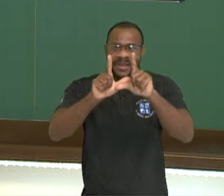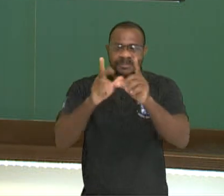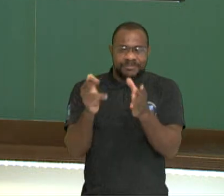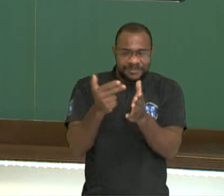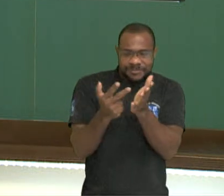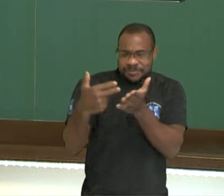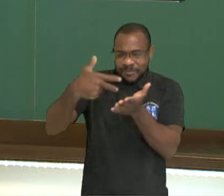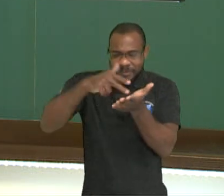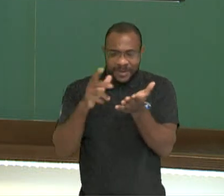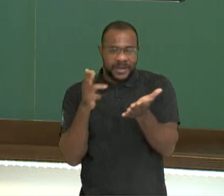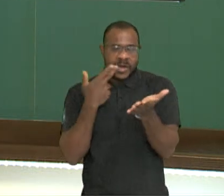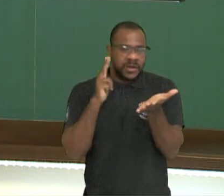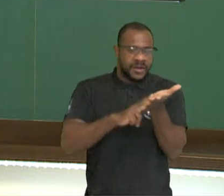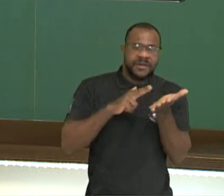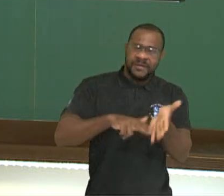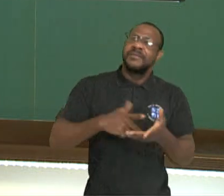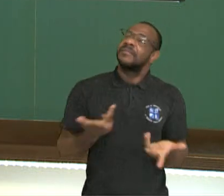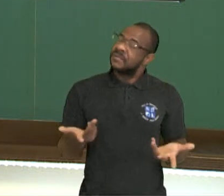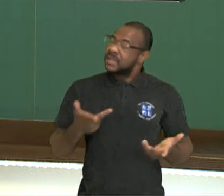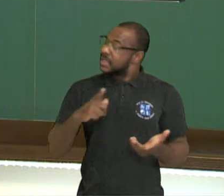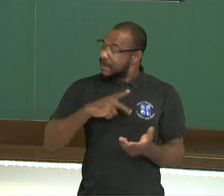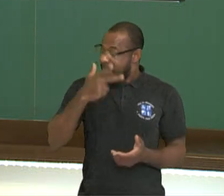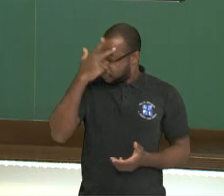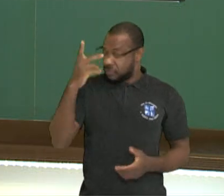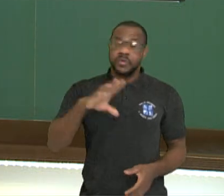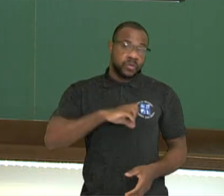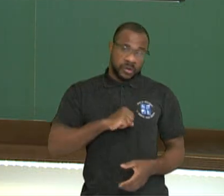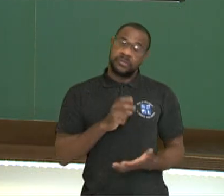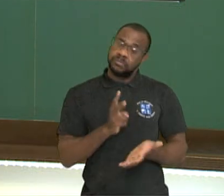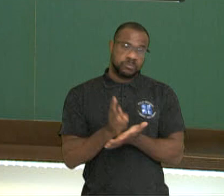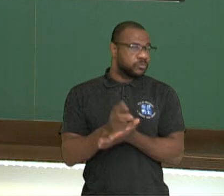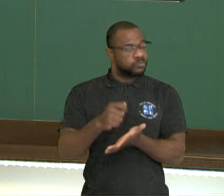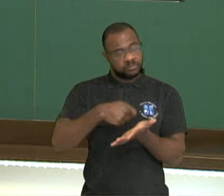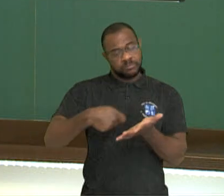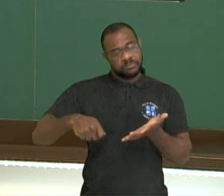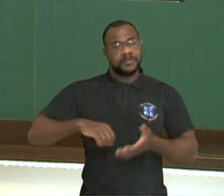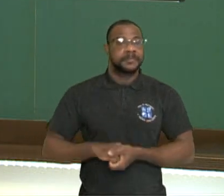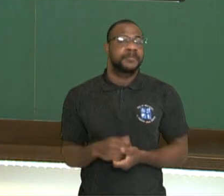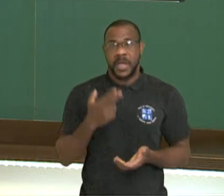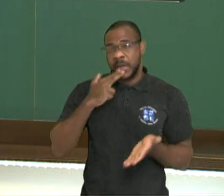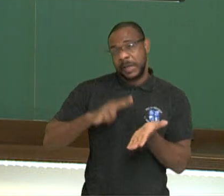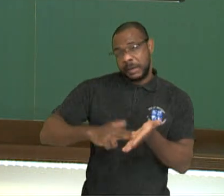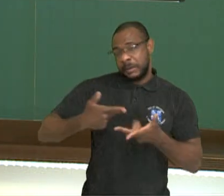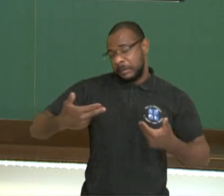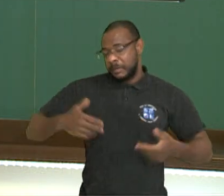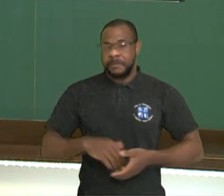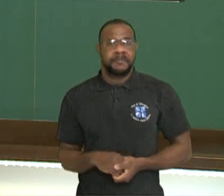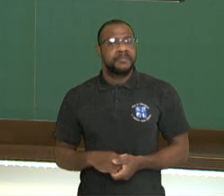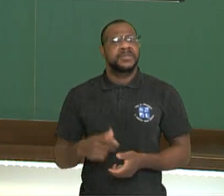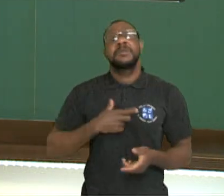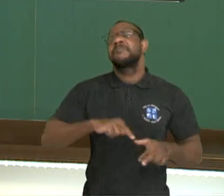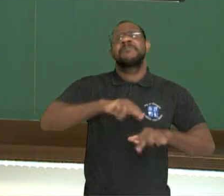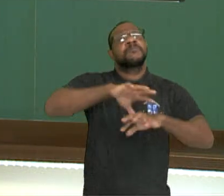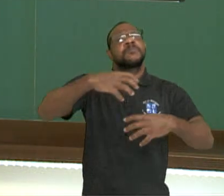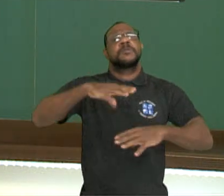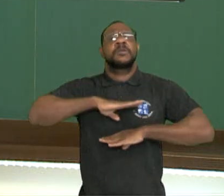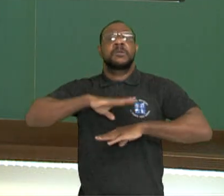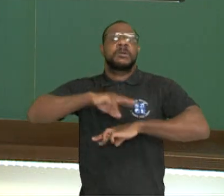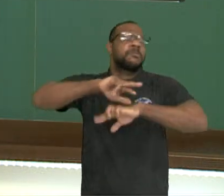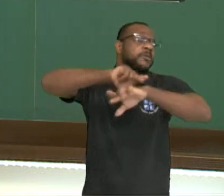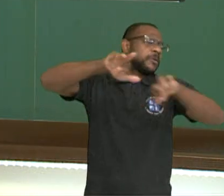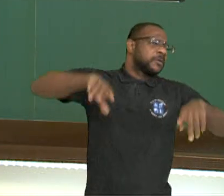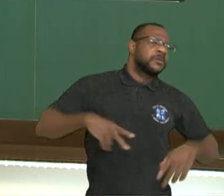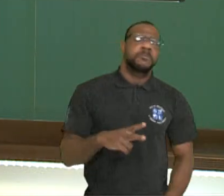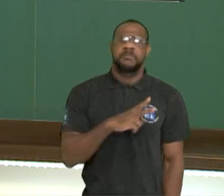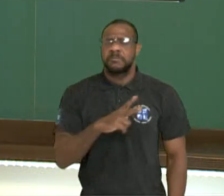então há ainda uma magia em torno da carta. E as situações são as mais diversas, tanto pessoal